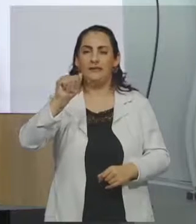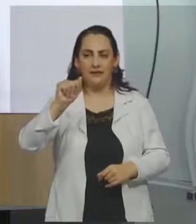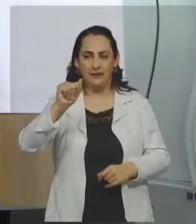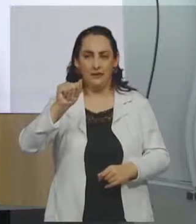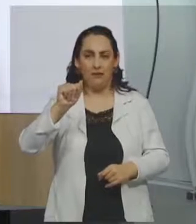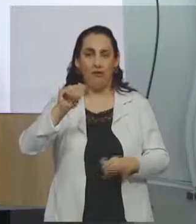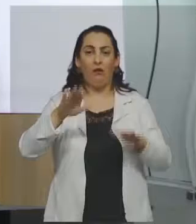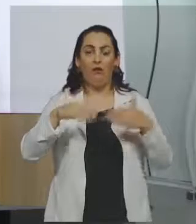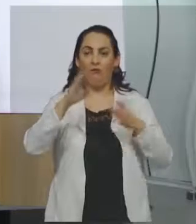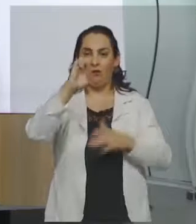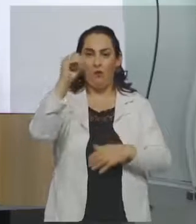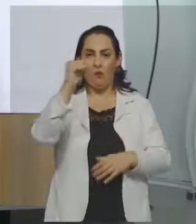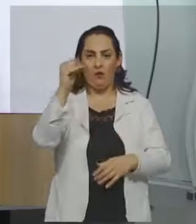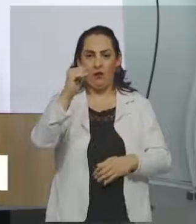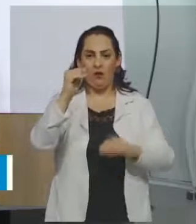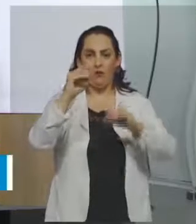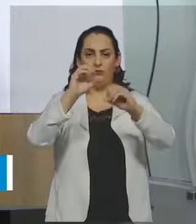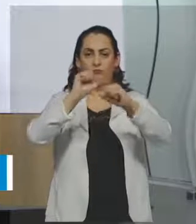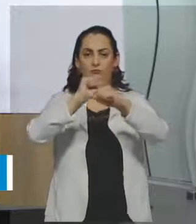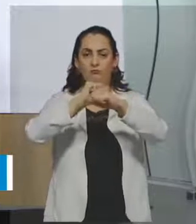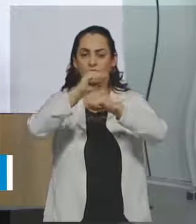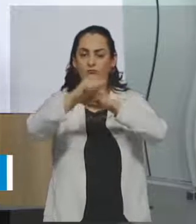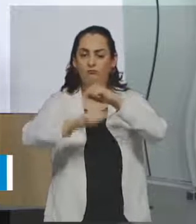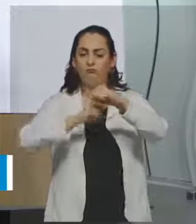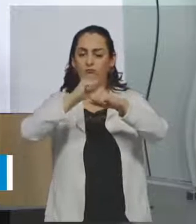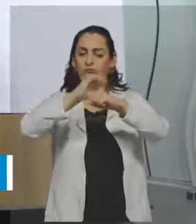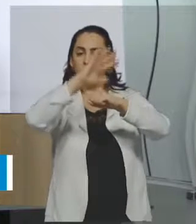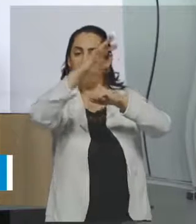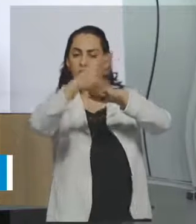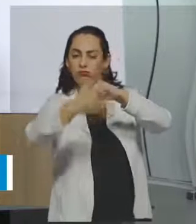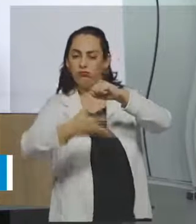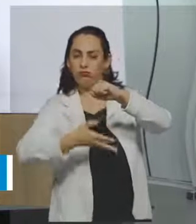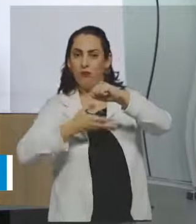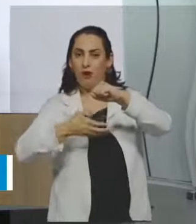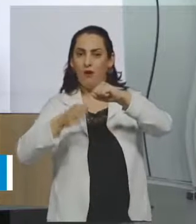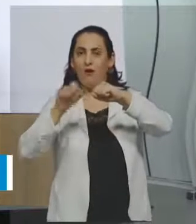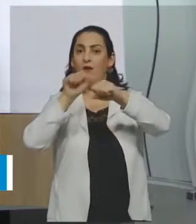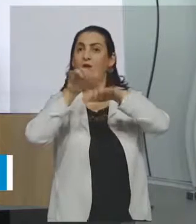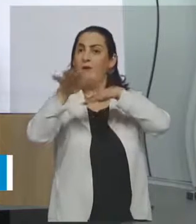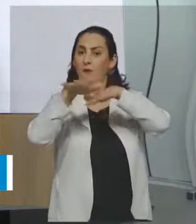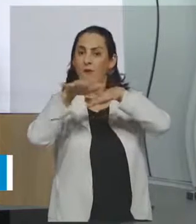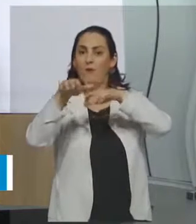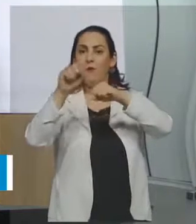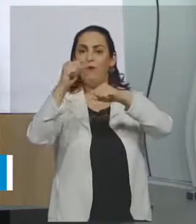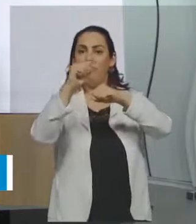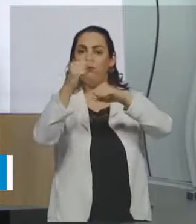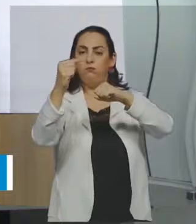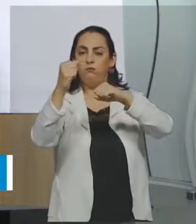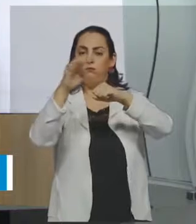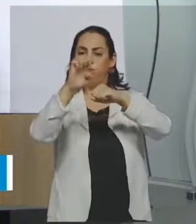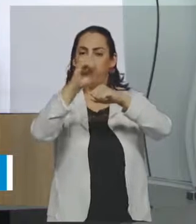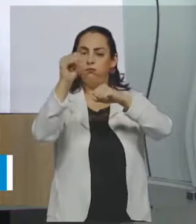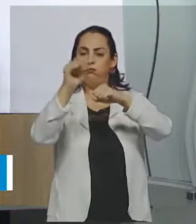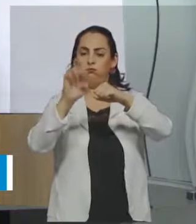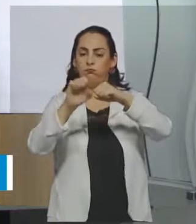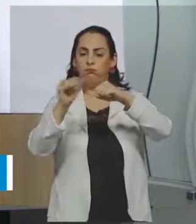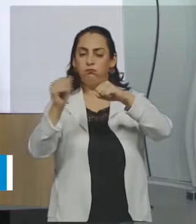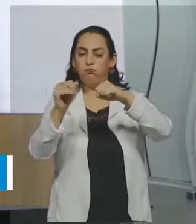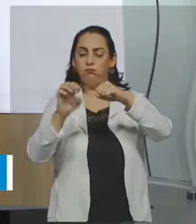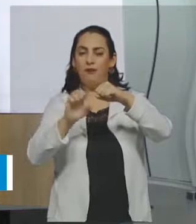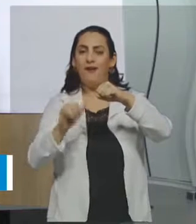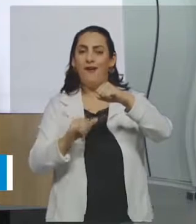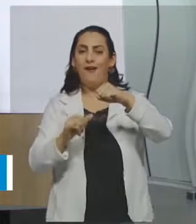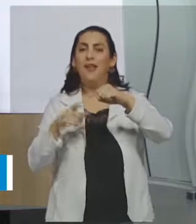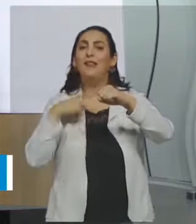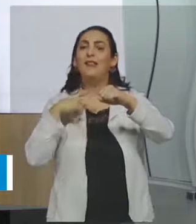em movimento na eletrosfera e que cada elétron ele vai estabelecer ali esses níveis que eles